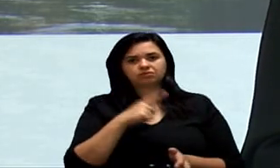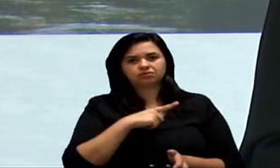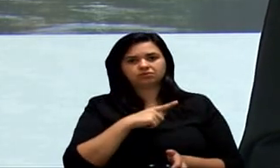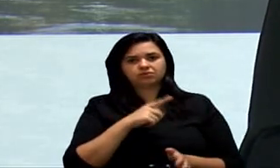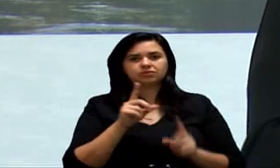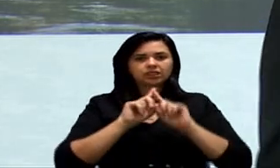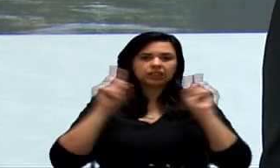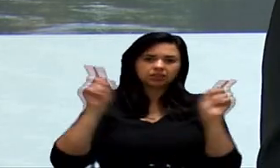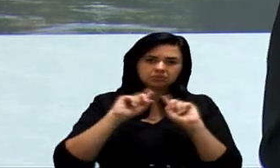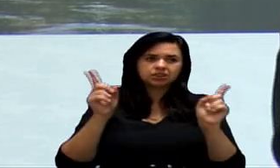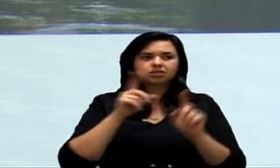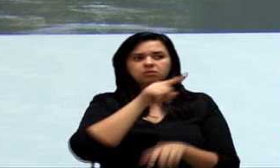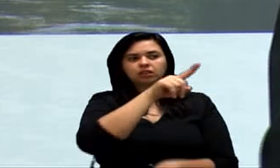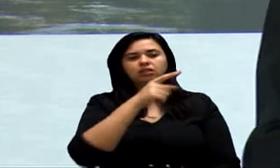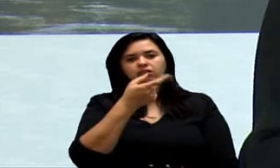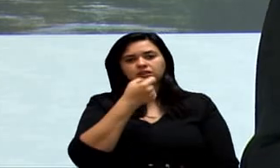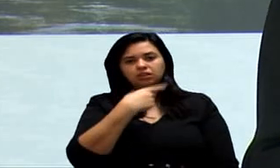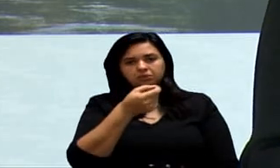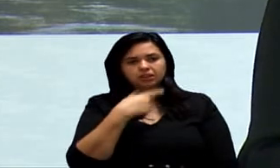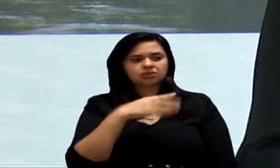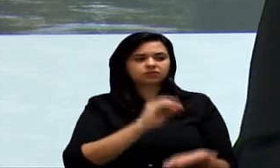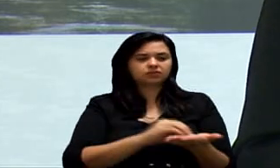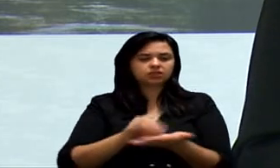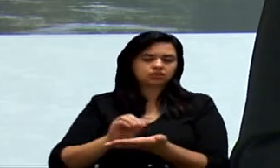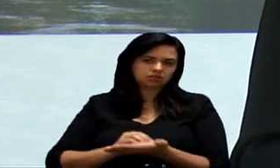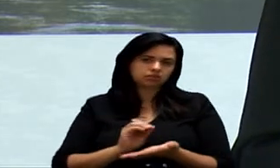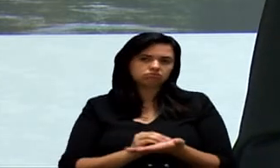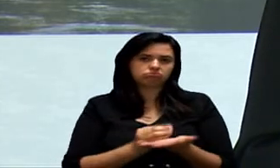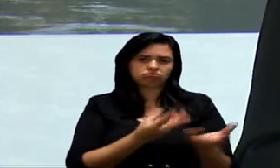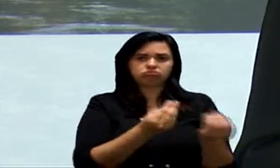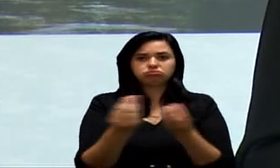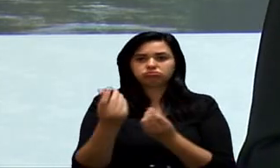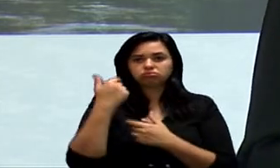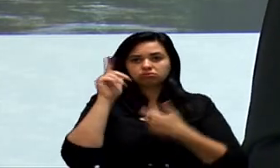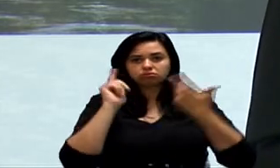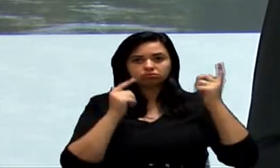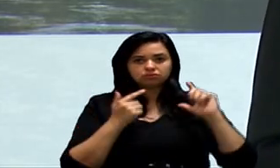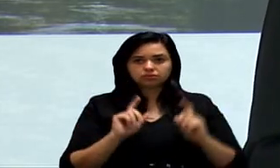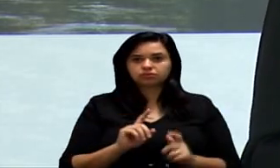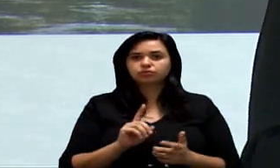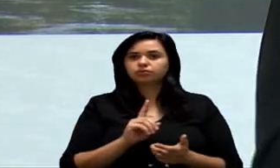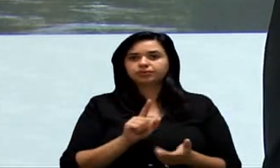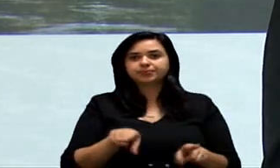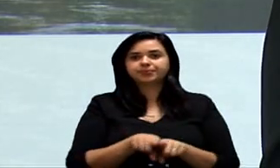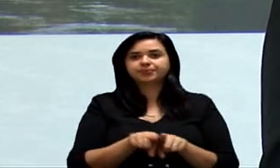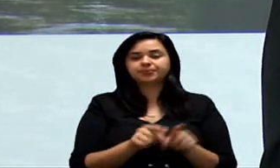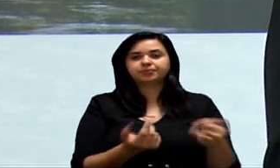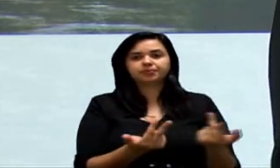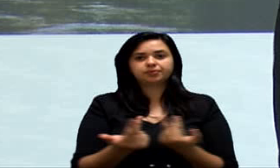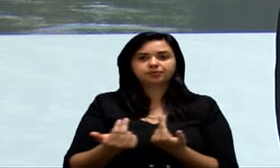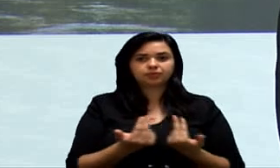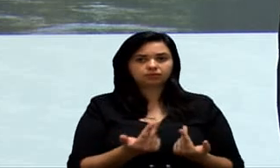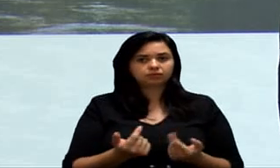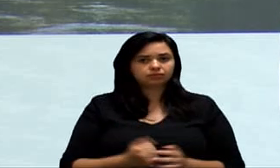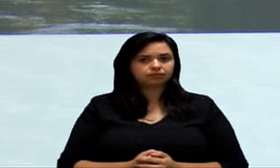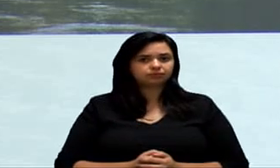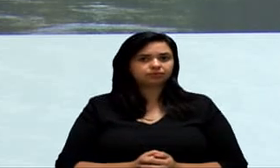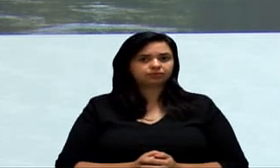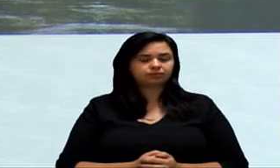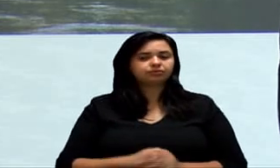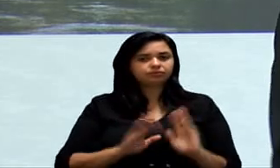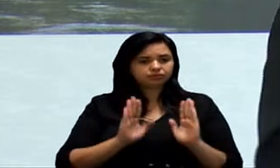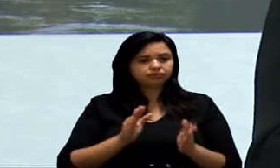remédios lá na UBS, como todas as outras, e até estou com um requerimento pronto, por estar